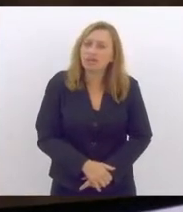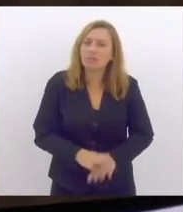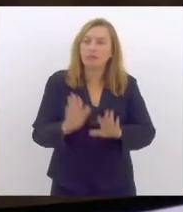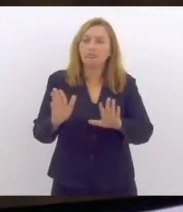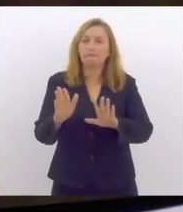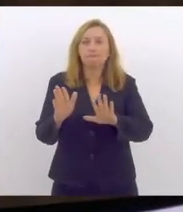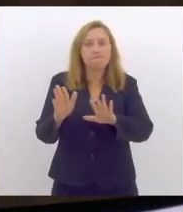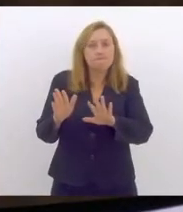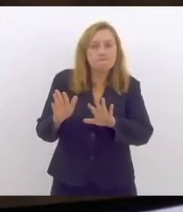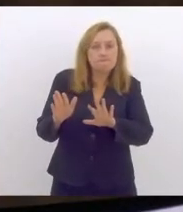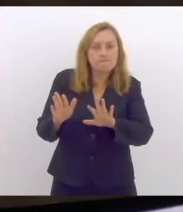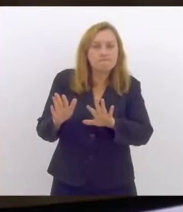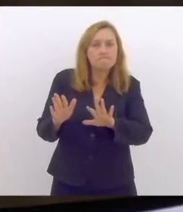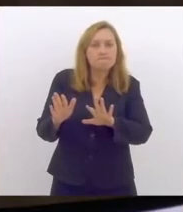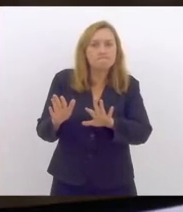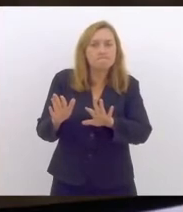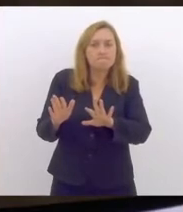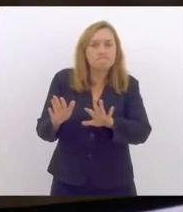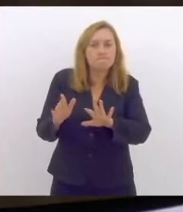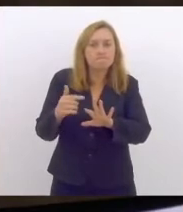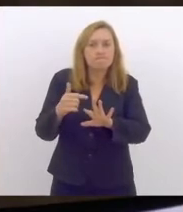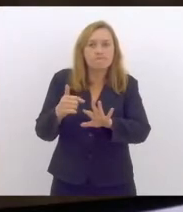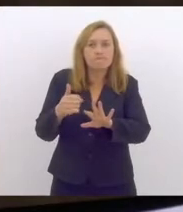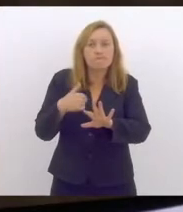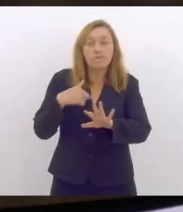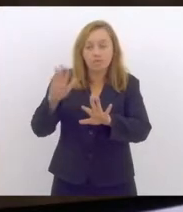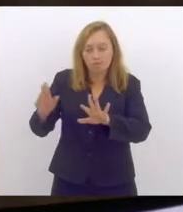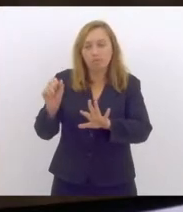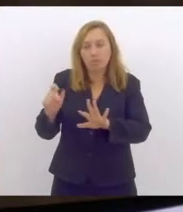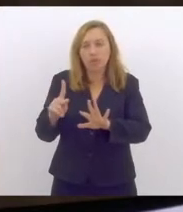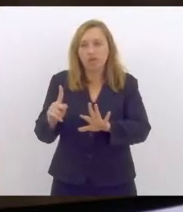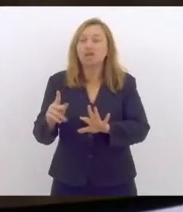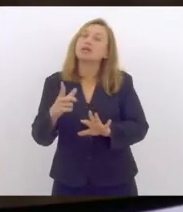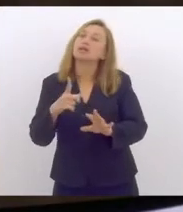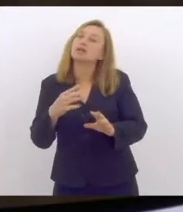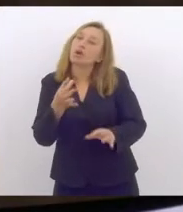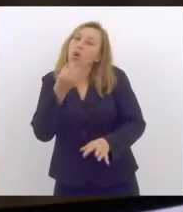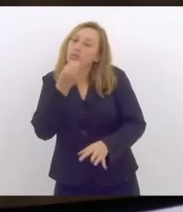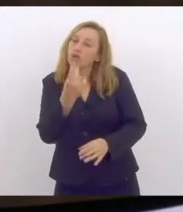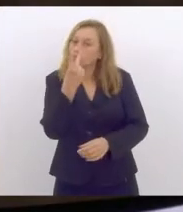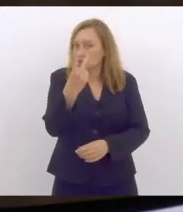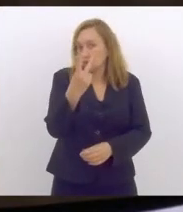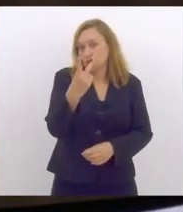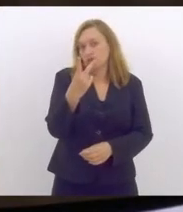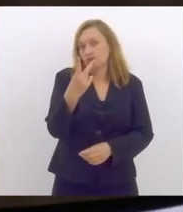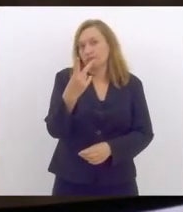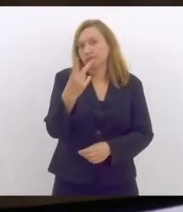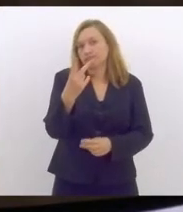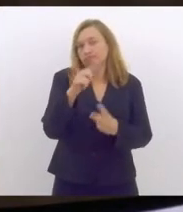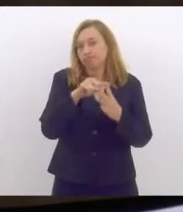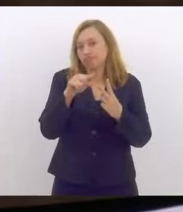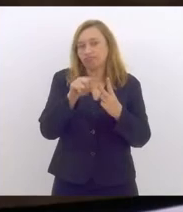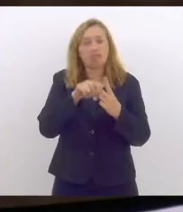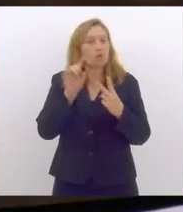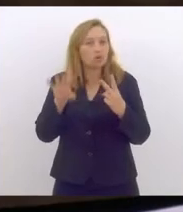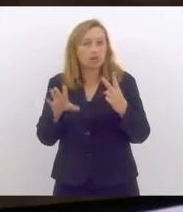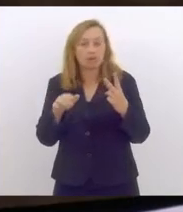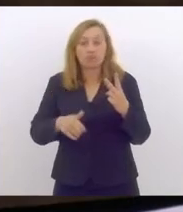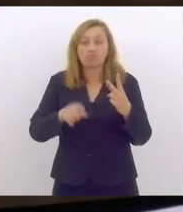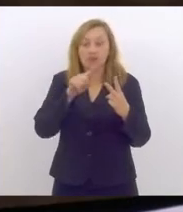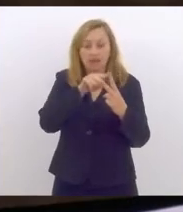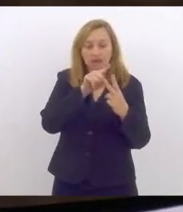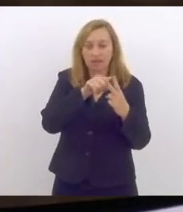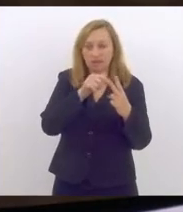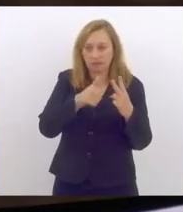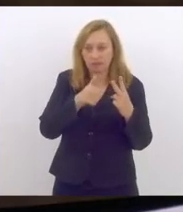Vossa Excelência, não sou eu. Mas eu dei duas sugestões. Este e o primeiro